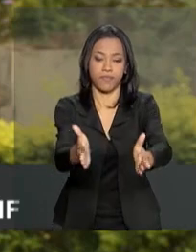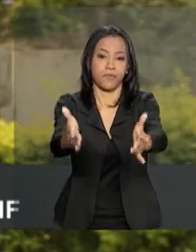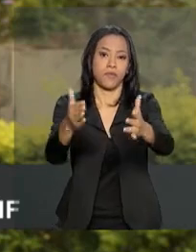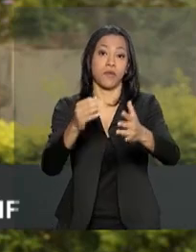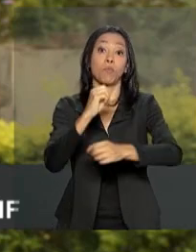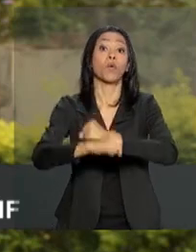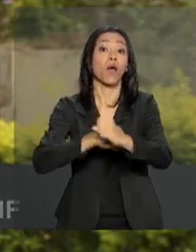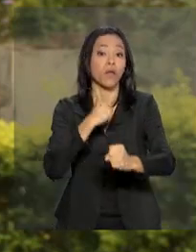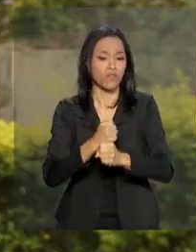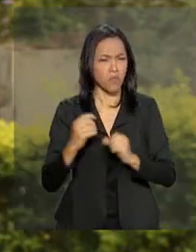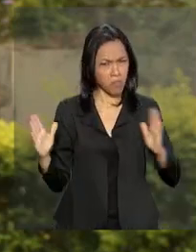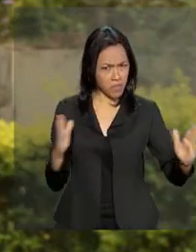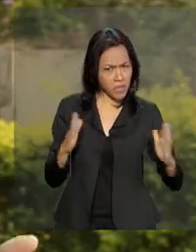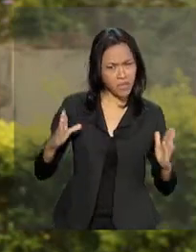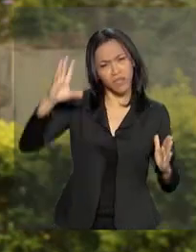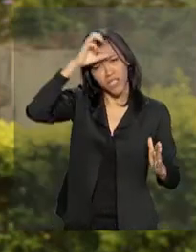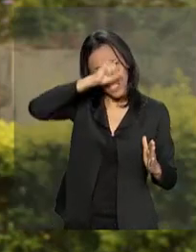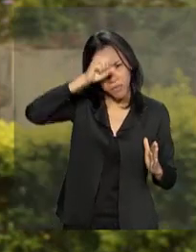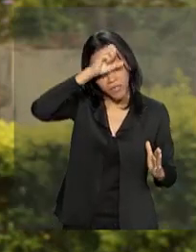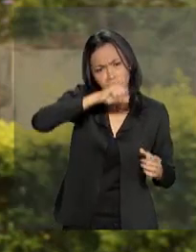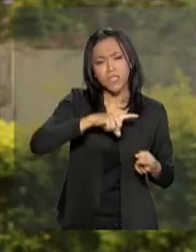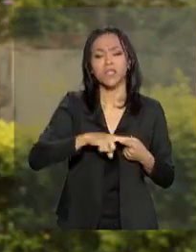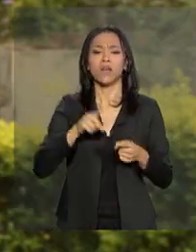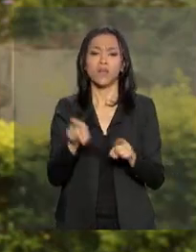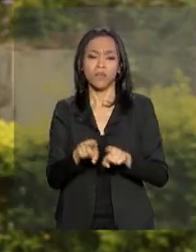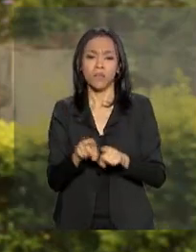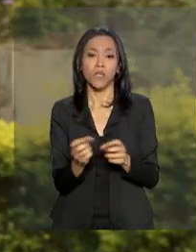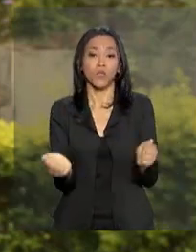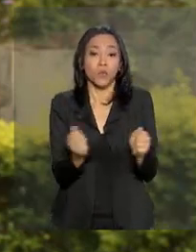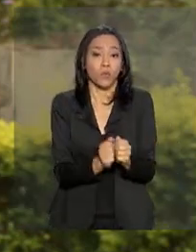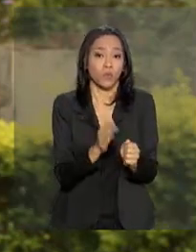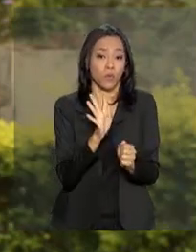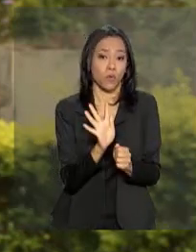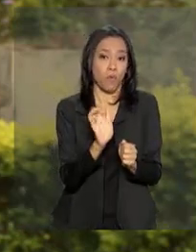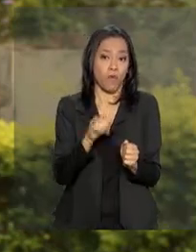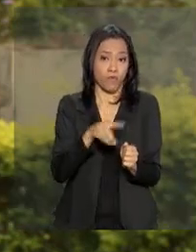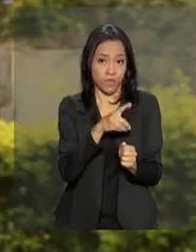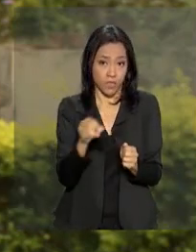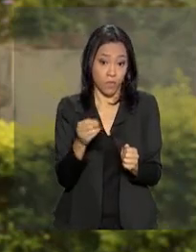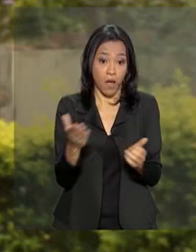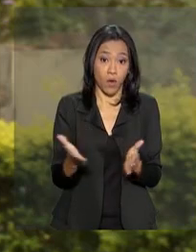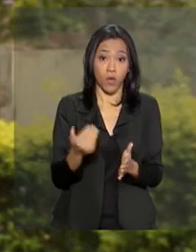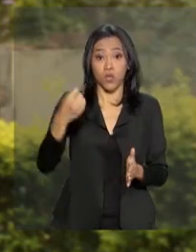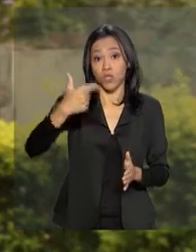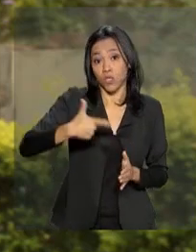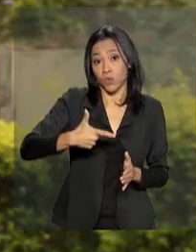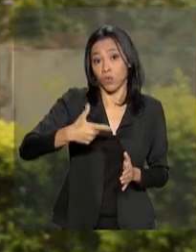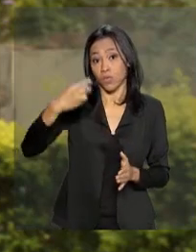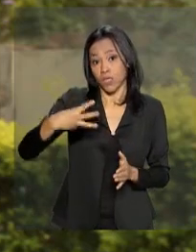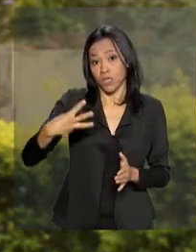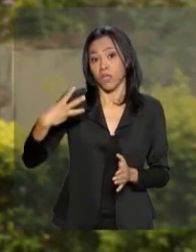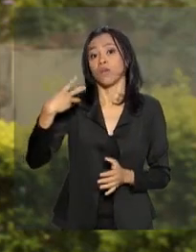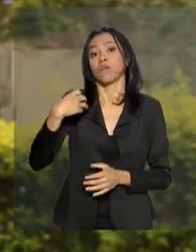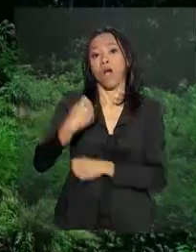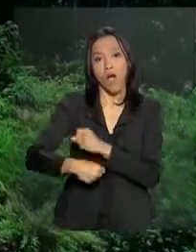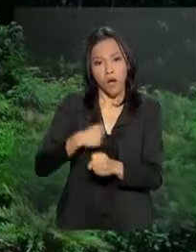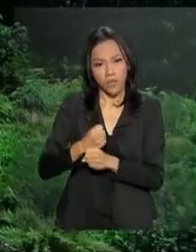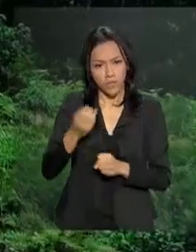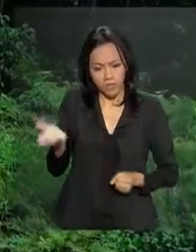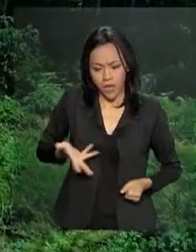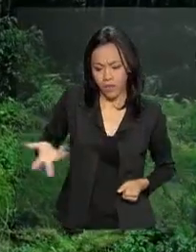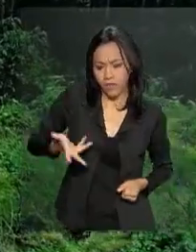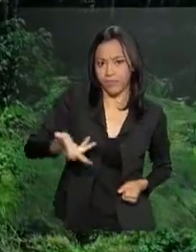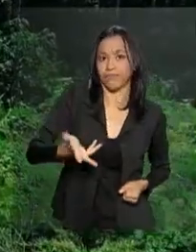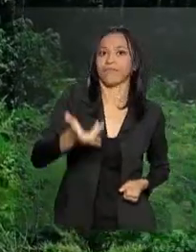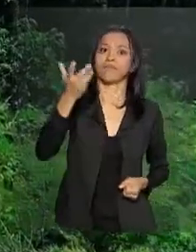ano, acho que para todos. Nós, a Fundação Renova, o Comitê de Bacia. Essas etapas agora do segundo e terceiro ano já estão sendo muito mais efetivas. Se